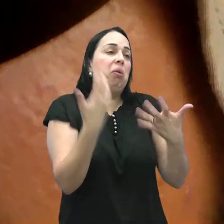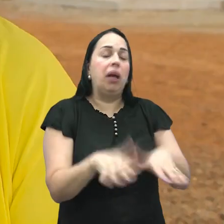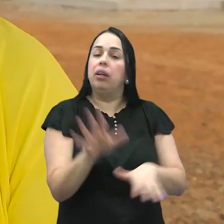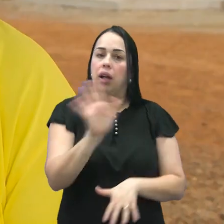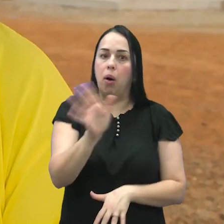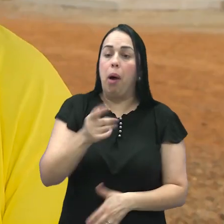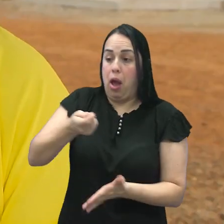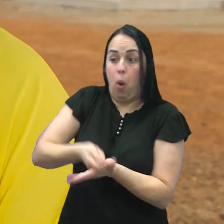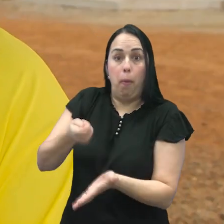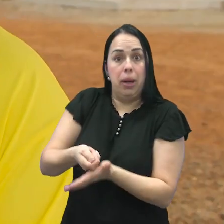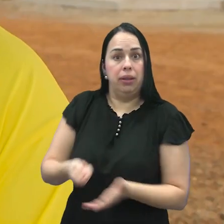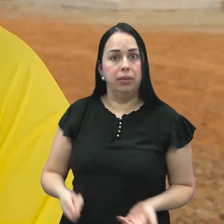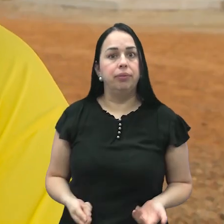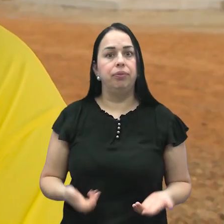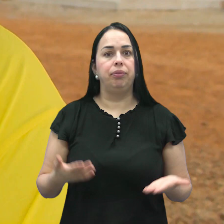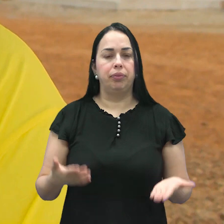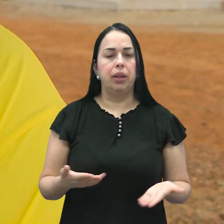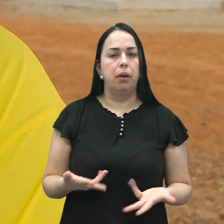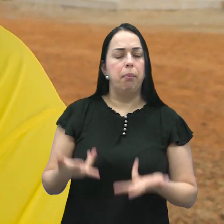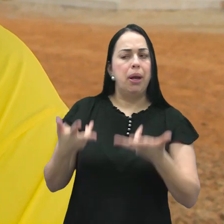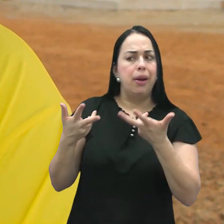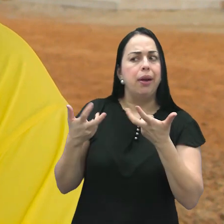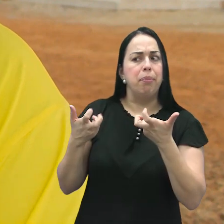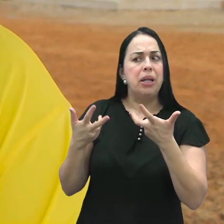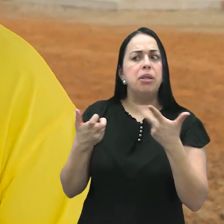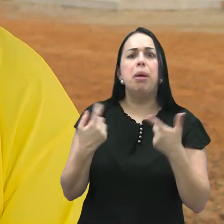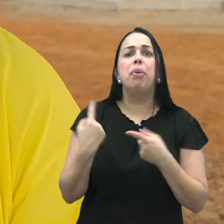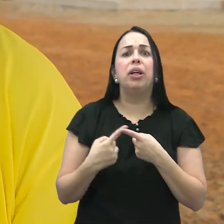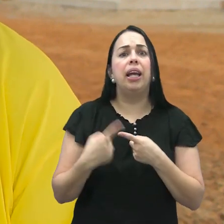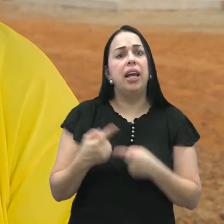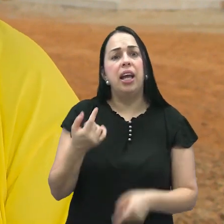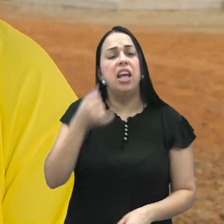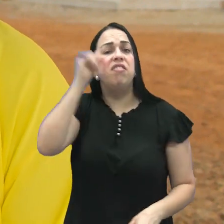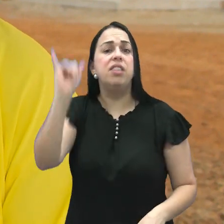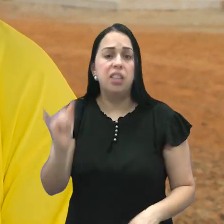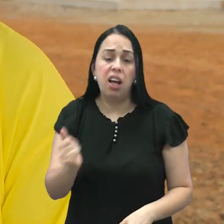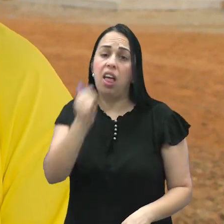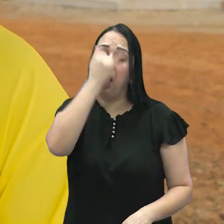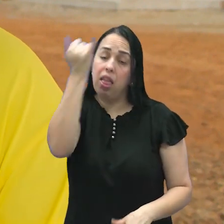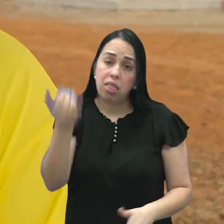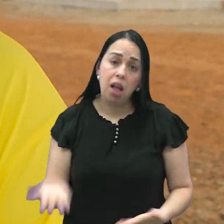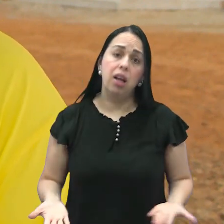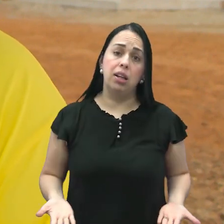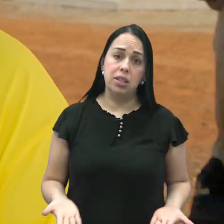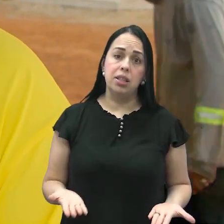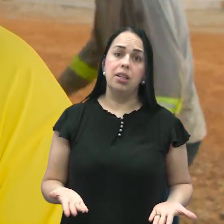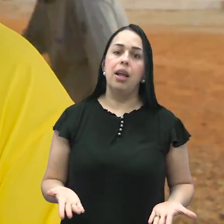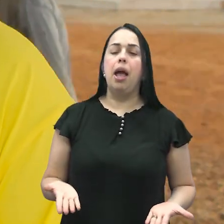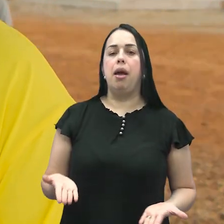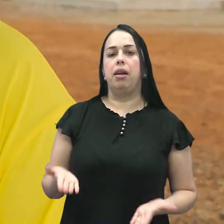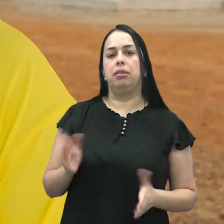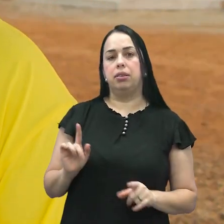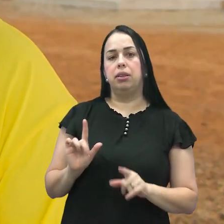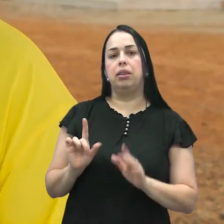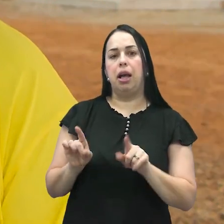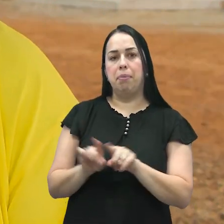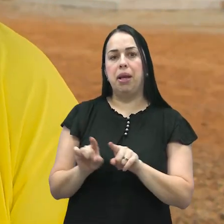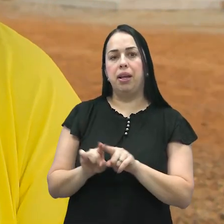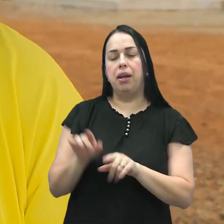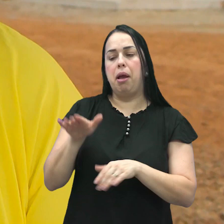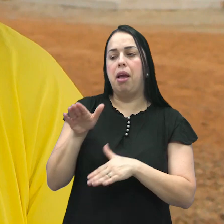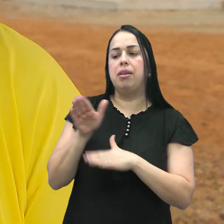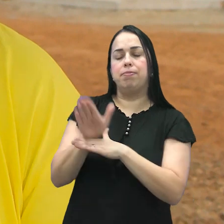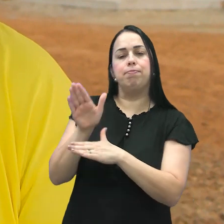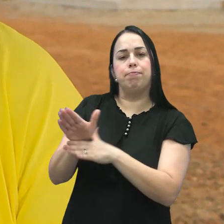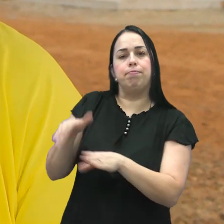obrigatório. Ver o resultado também, né, de não ter o acidente, de evitar o acidente principalmente, e fica mais fácil